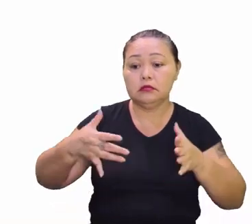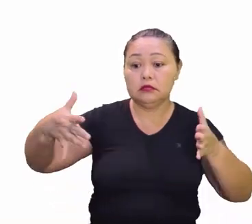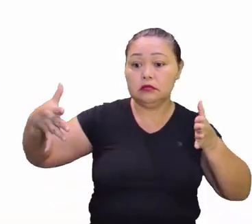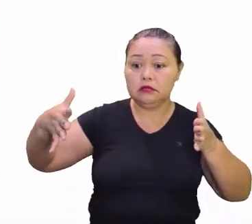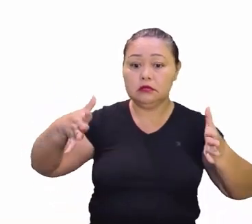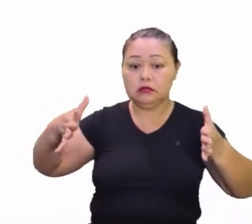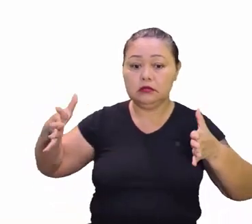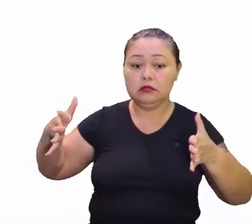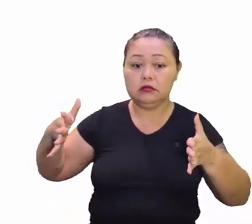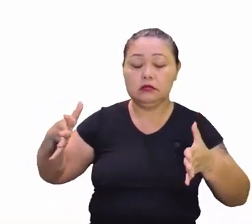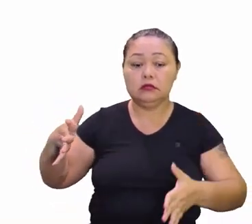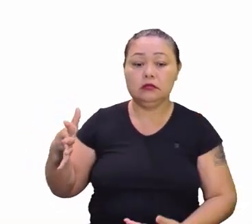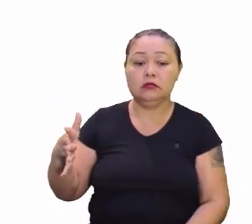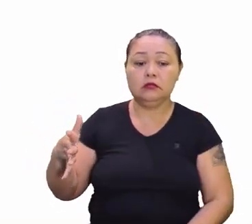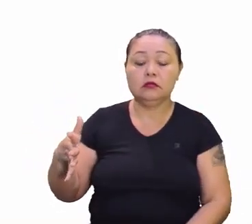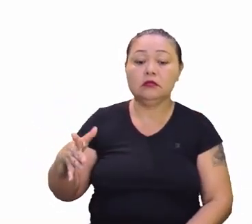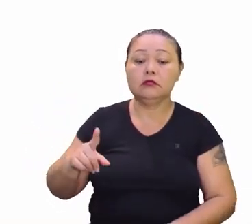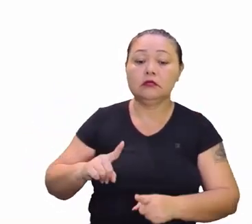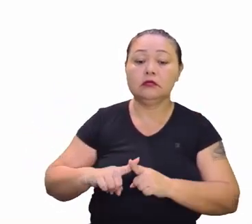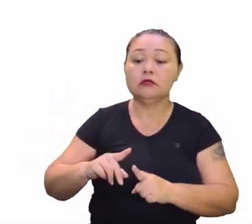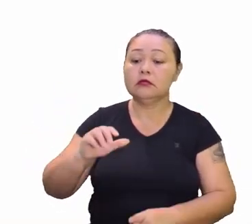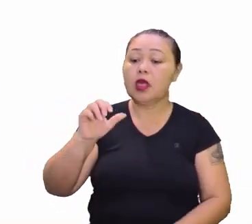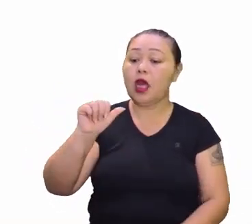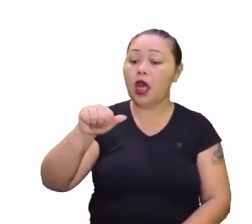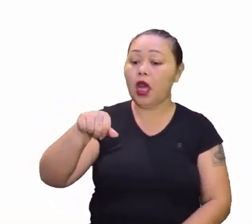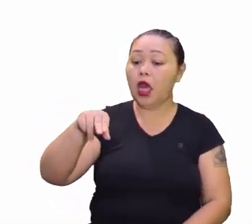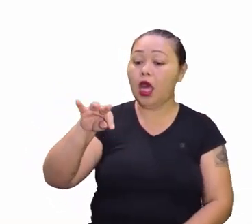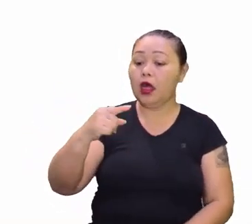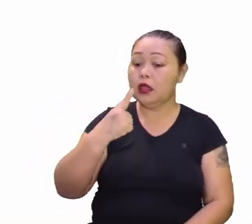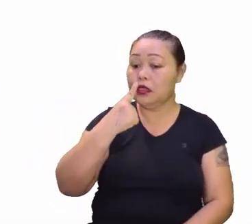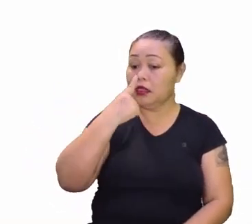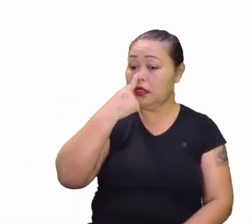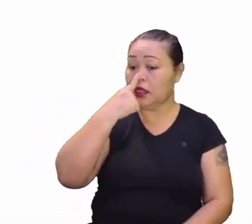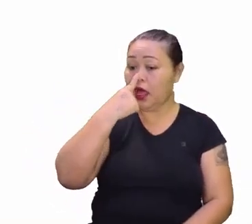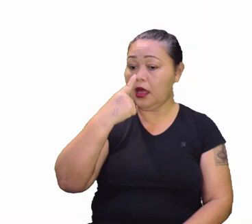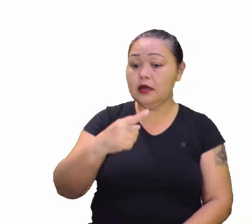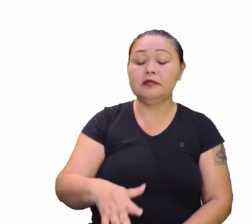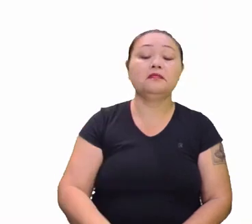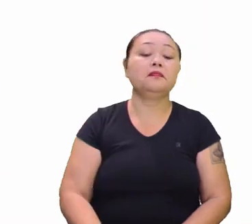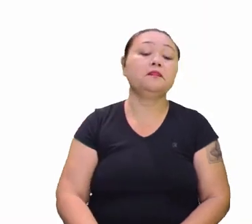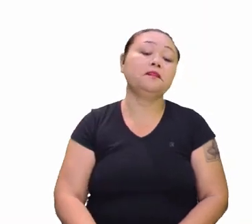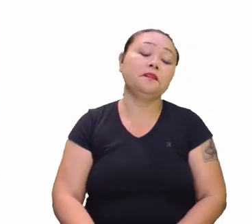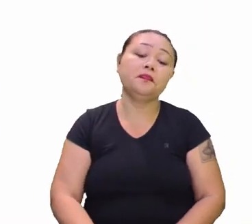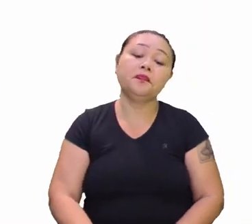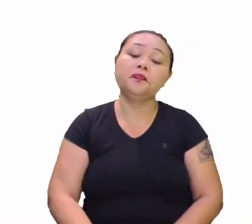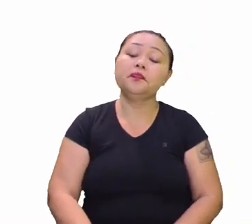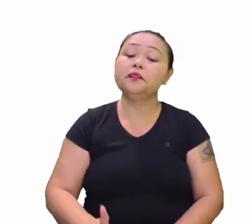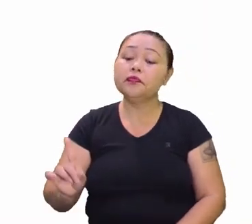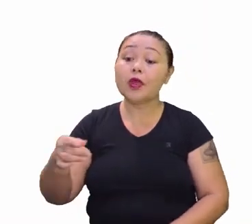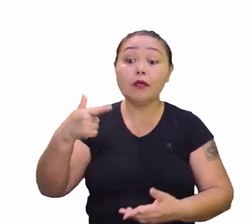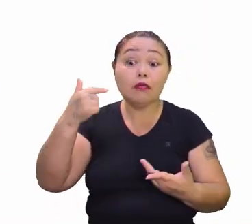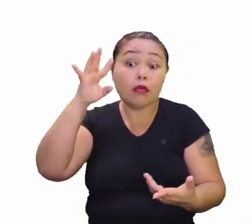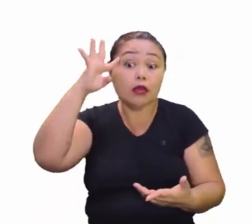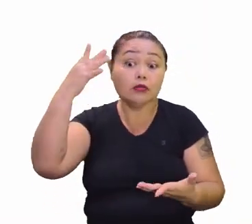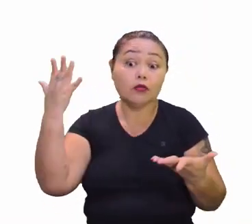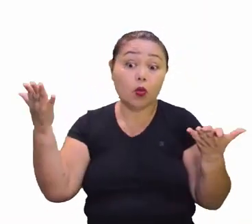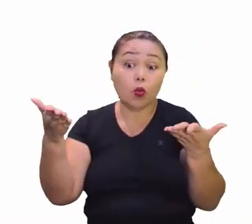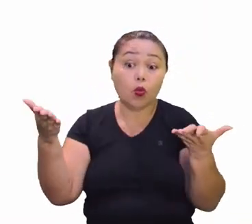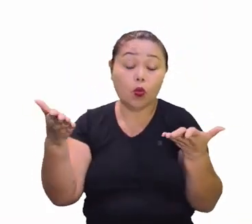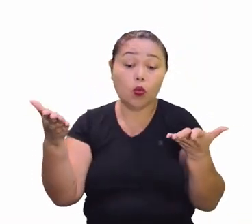grande porte, uma anta. Imagina, Rogério, se isso fosse